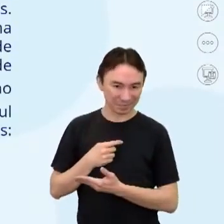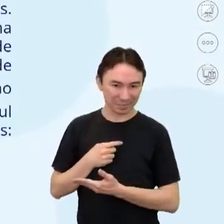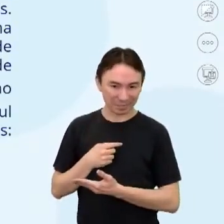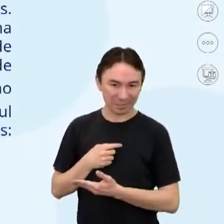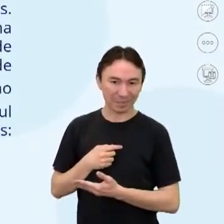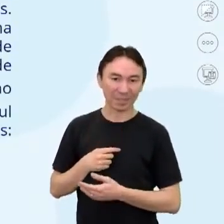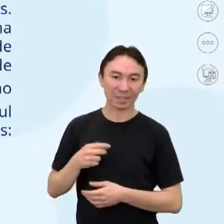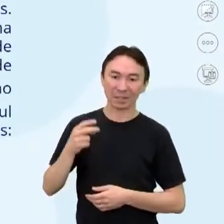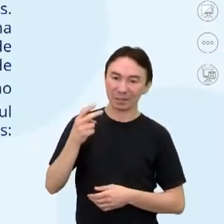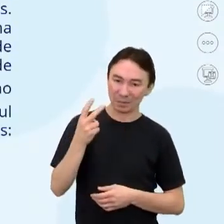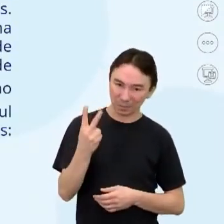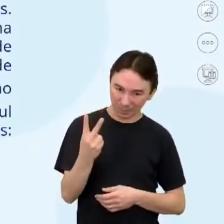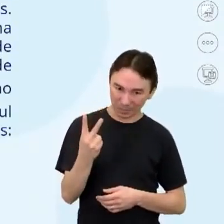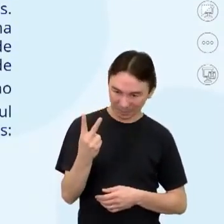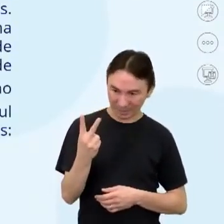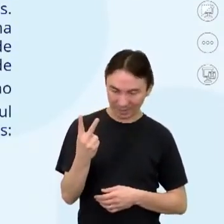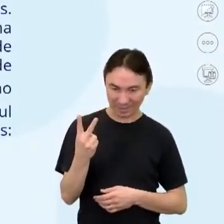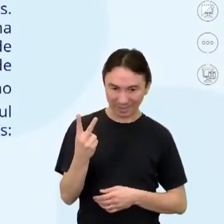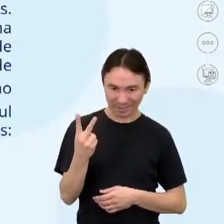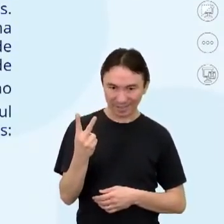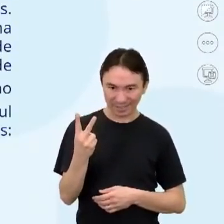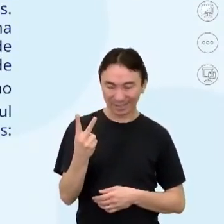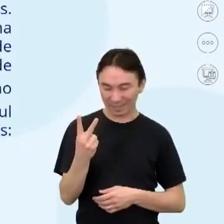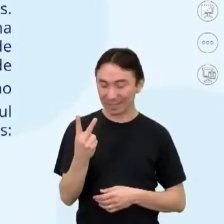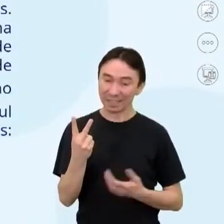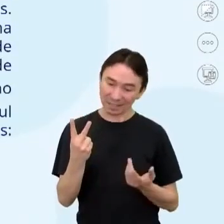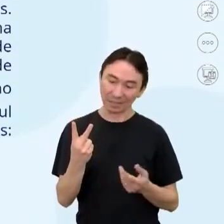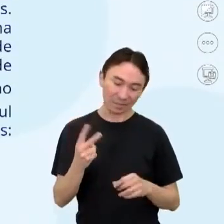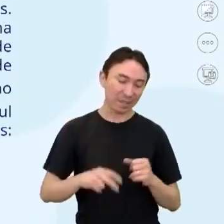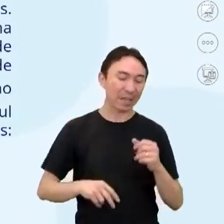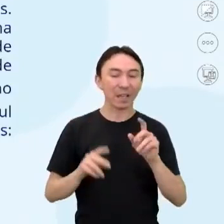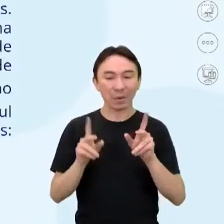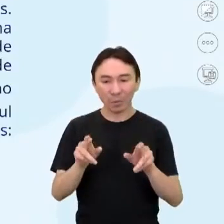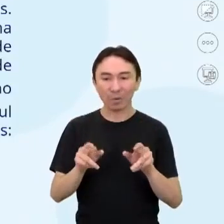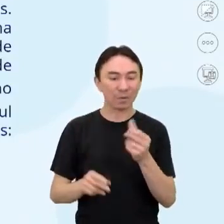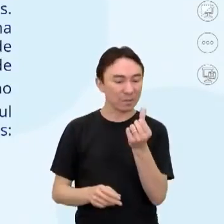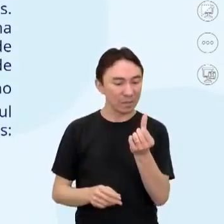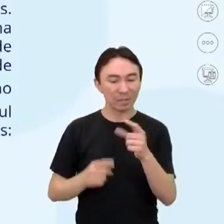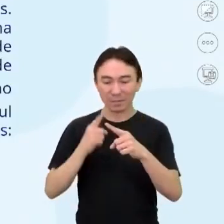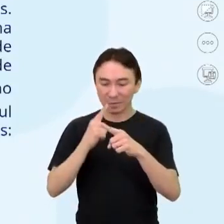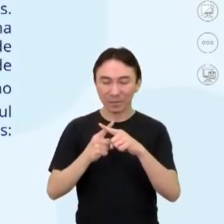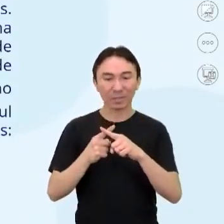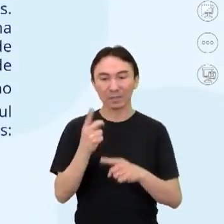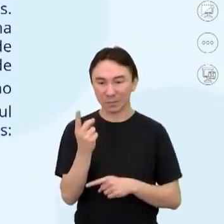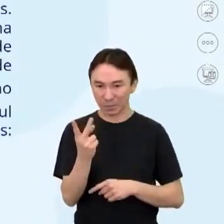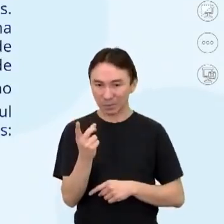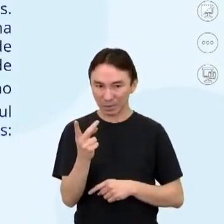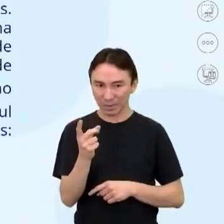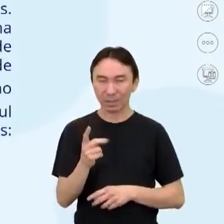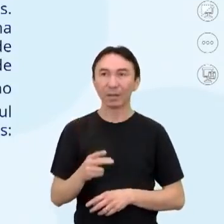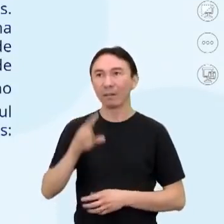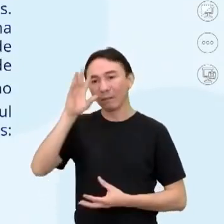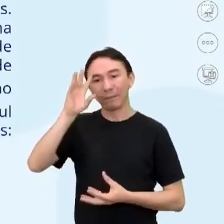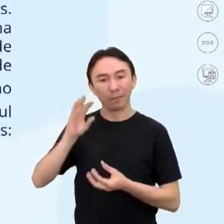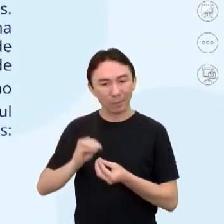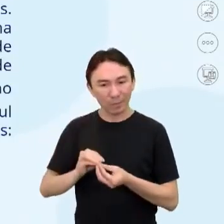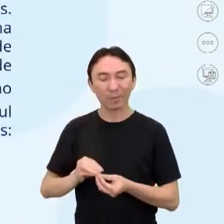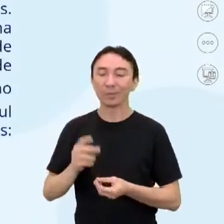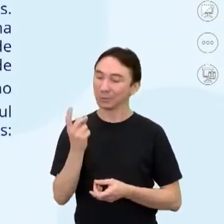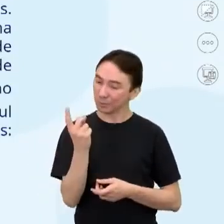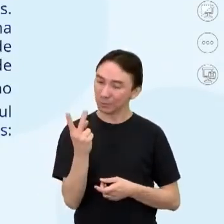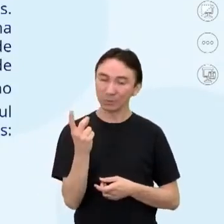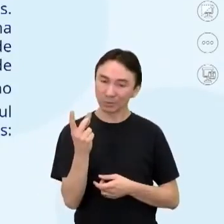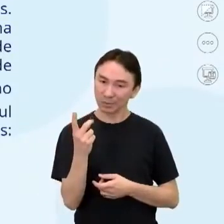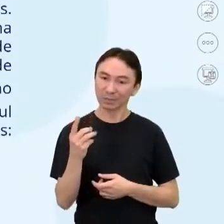2. Portanto, temos ali 6 vezes 2, portanto, temos 12 centímetros quadrados. É essa